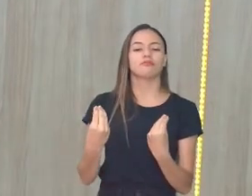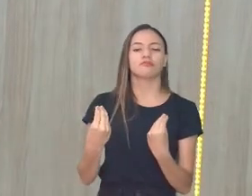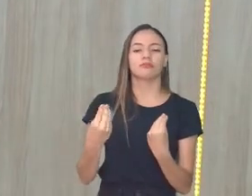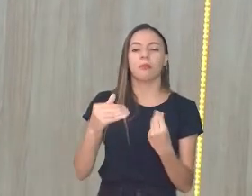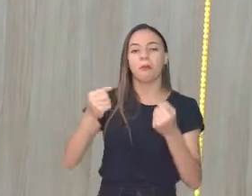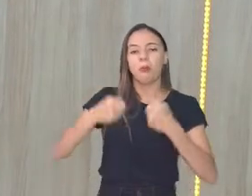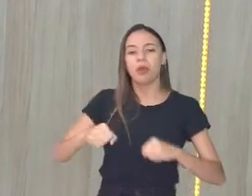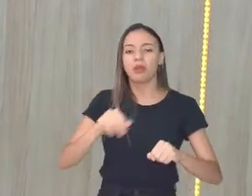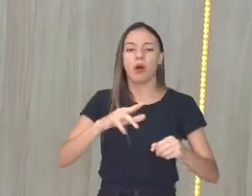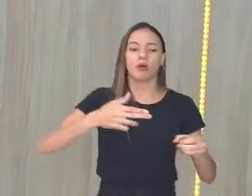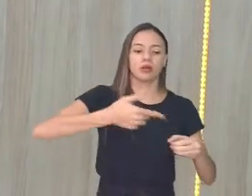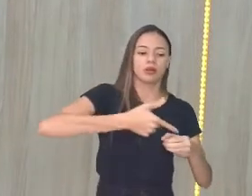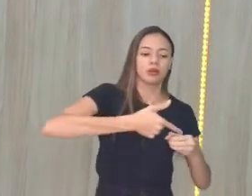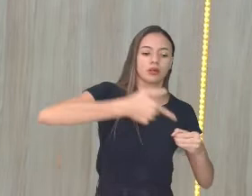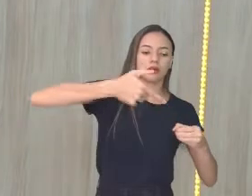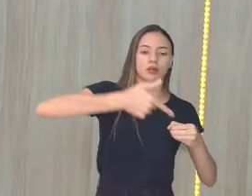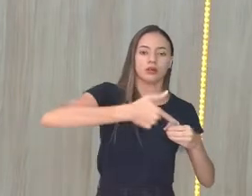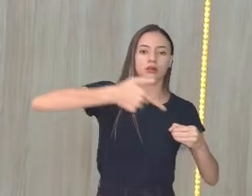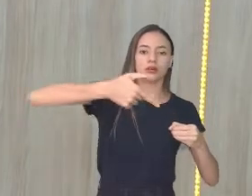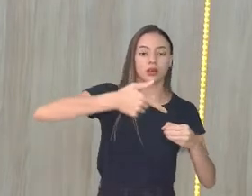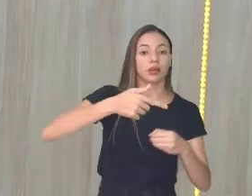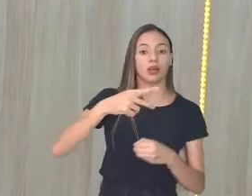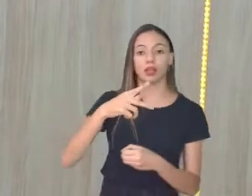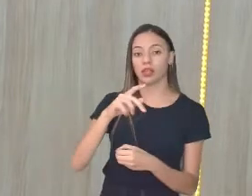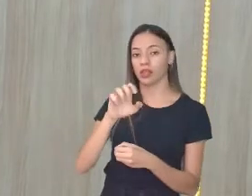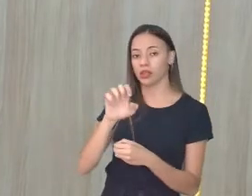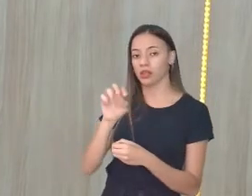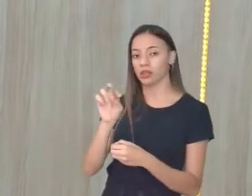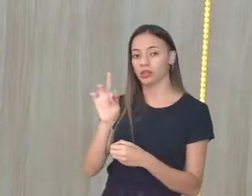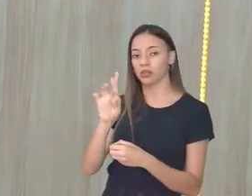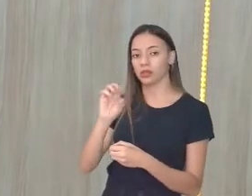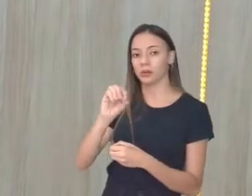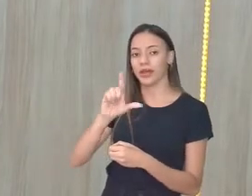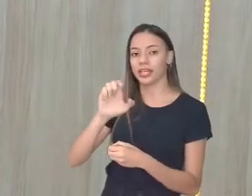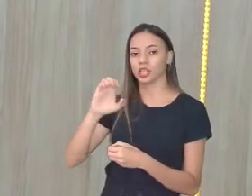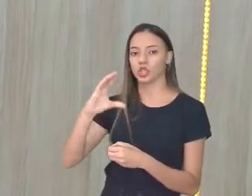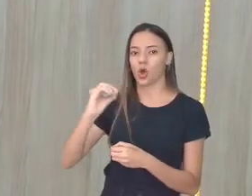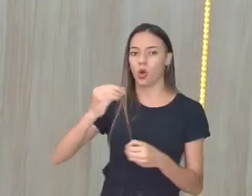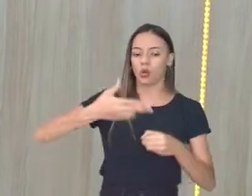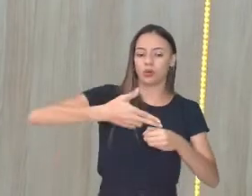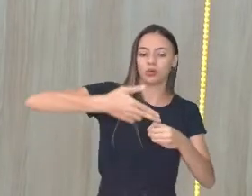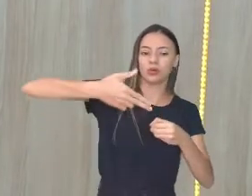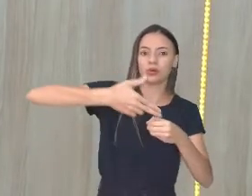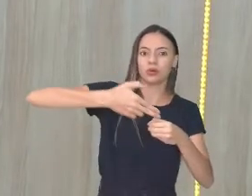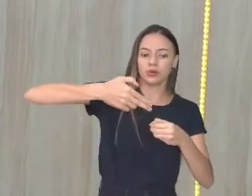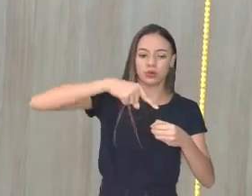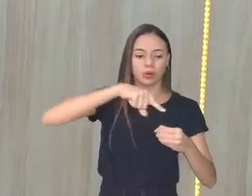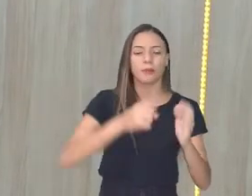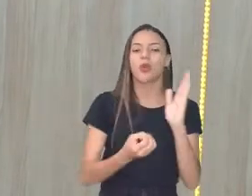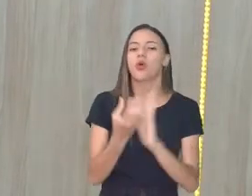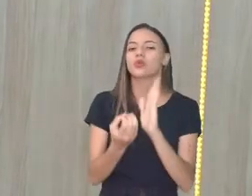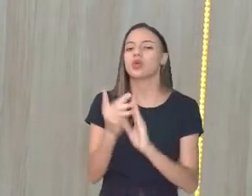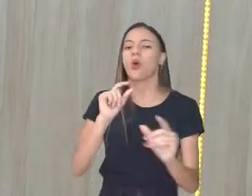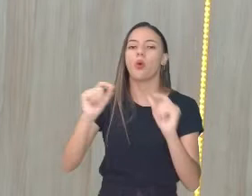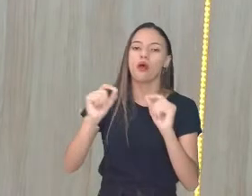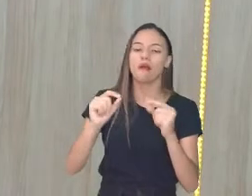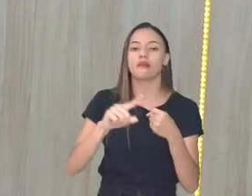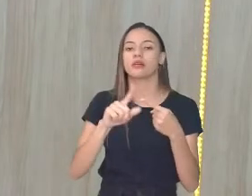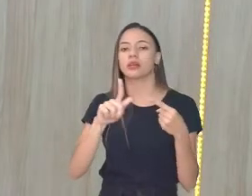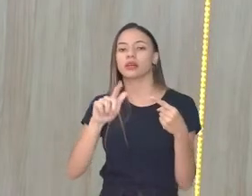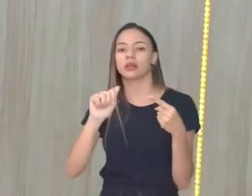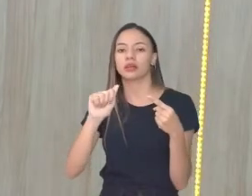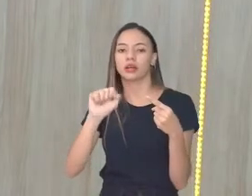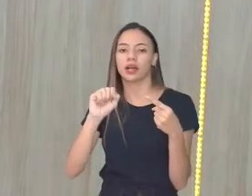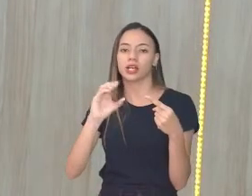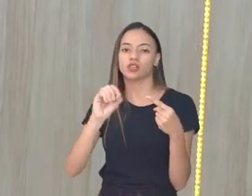a extração do petróleo, né, que é a matéria-prima para a produção da gasolina, do óleo diesel e